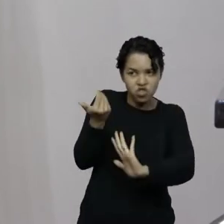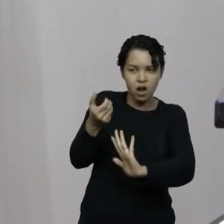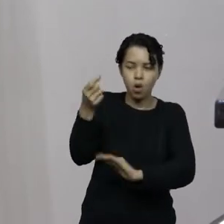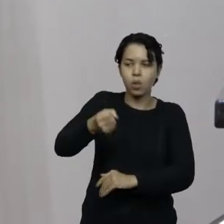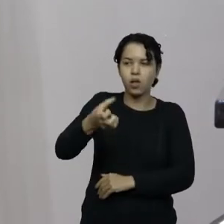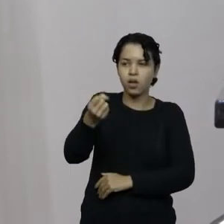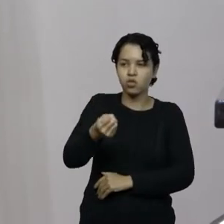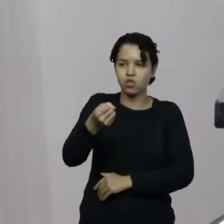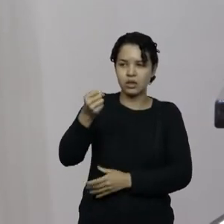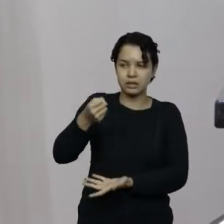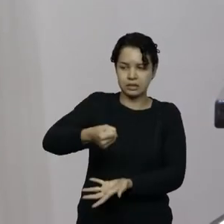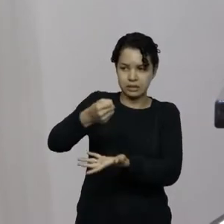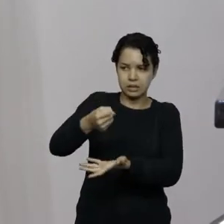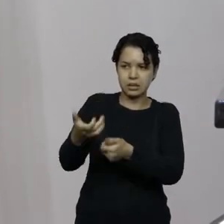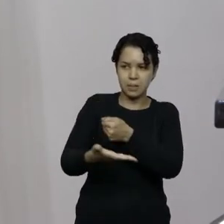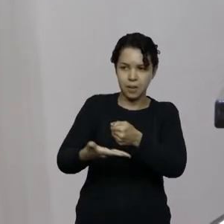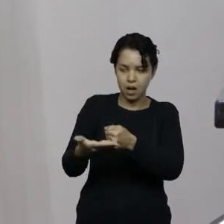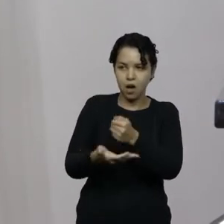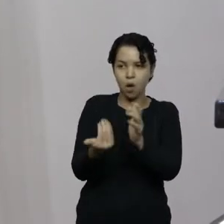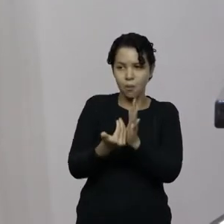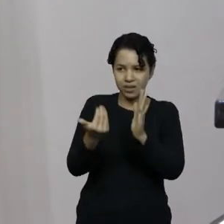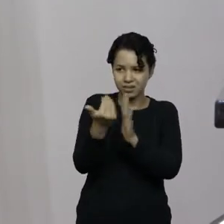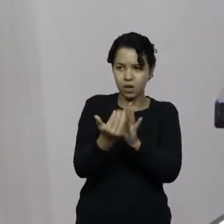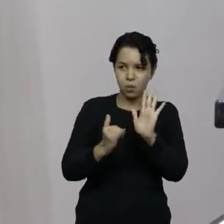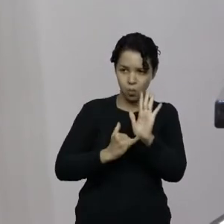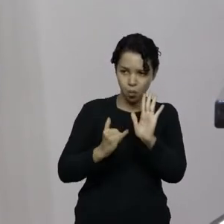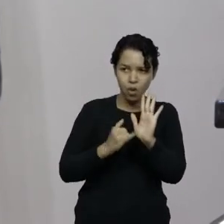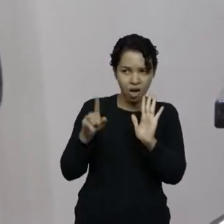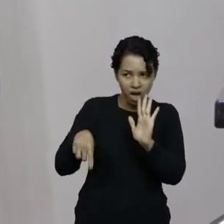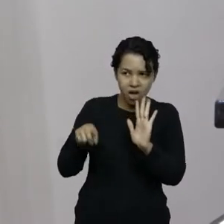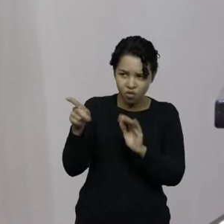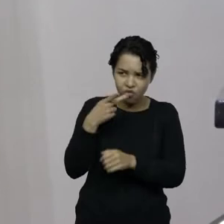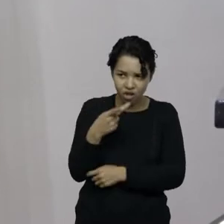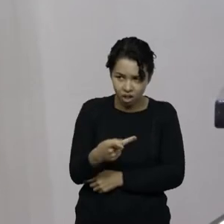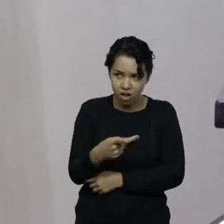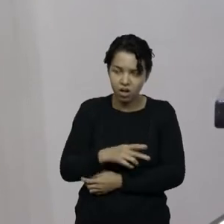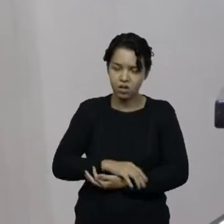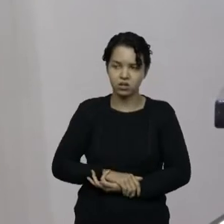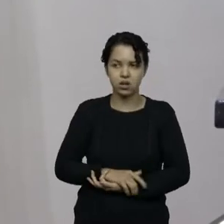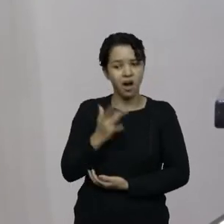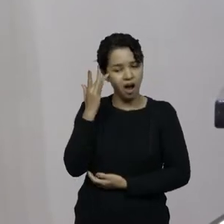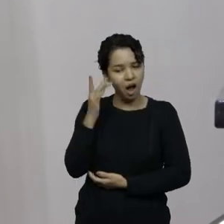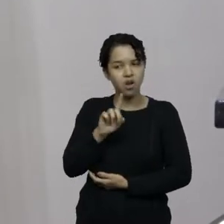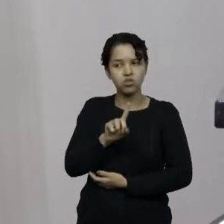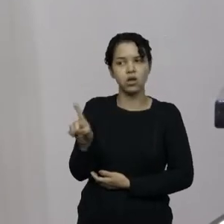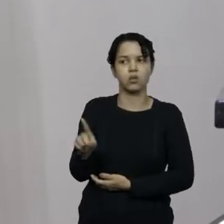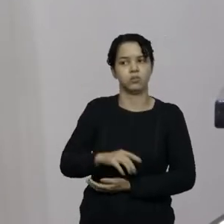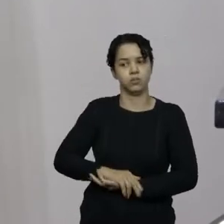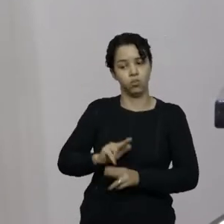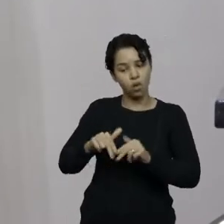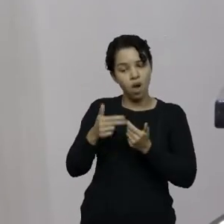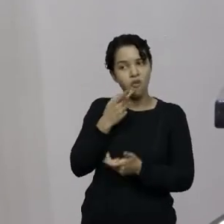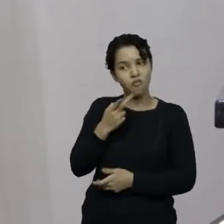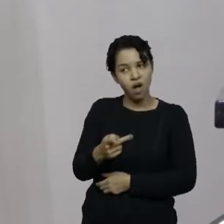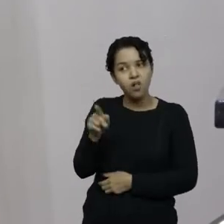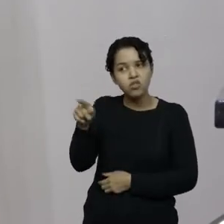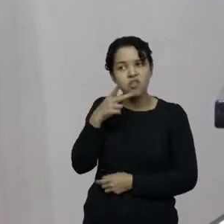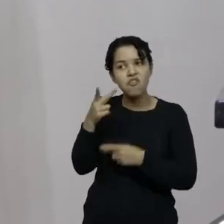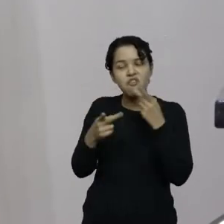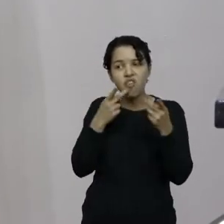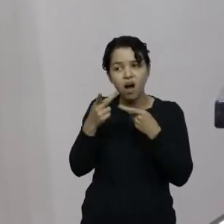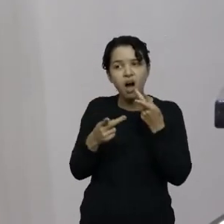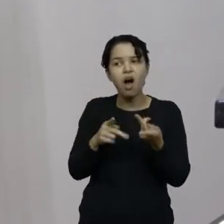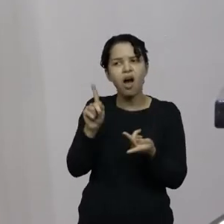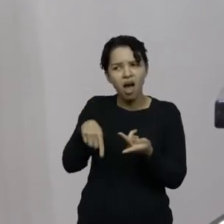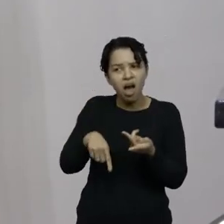base e aumentar o imposto sobre essa básica é isso que o senhor está falando eu acho que não Por isso que eu digo o seu argumento é do que um